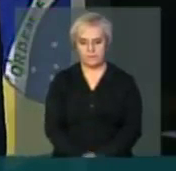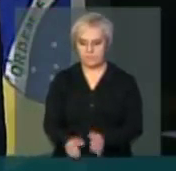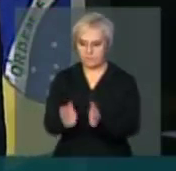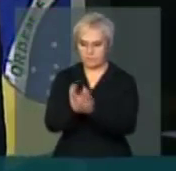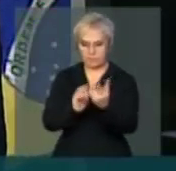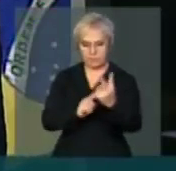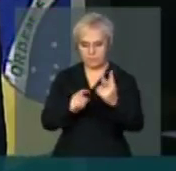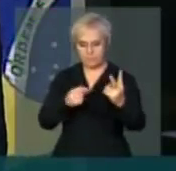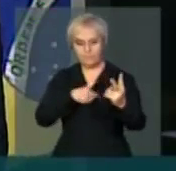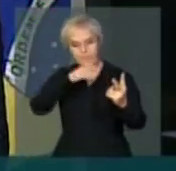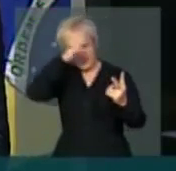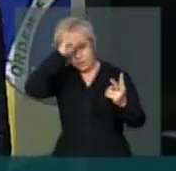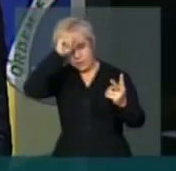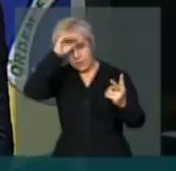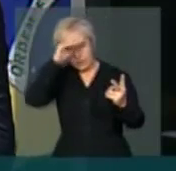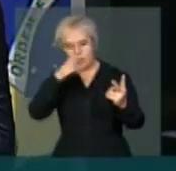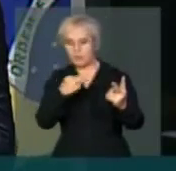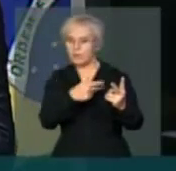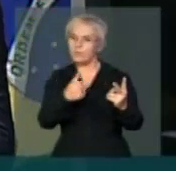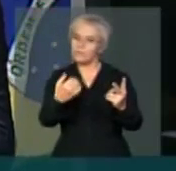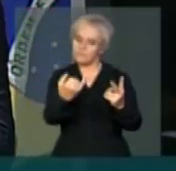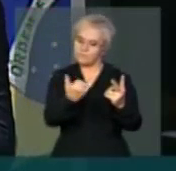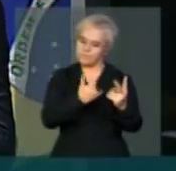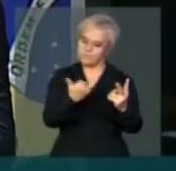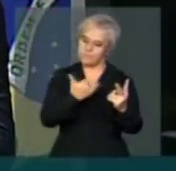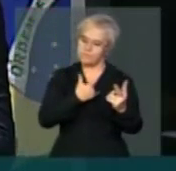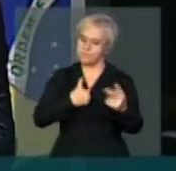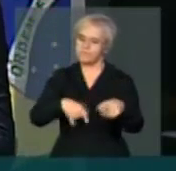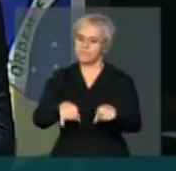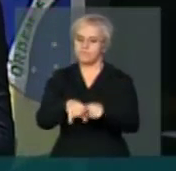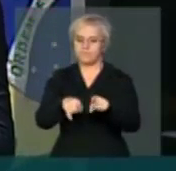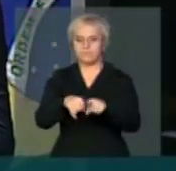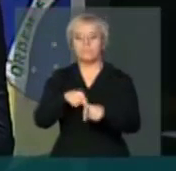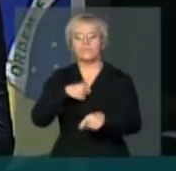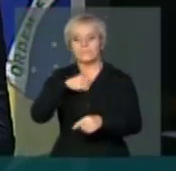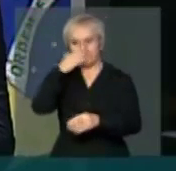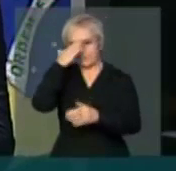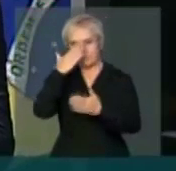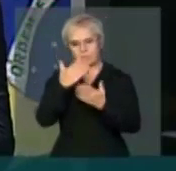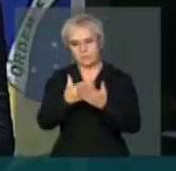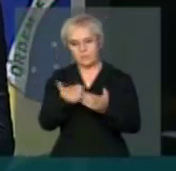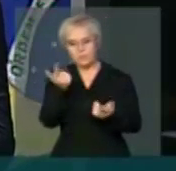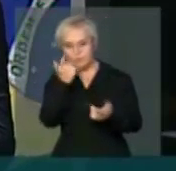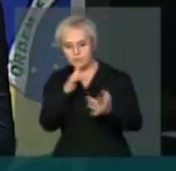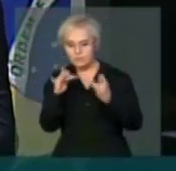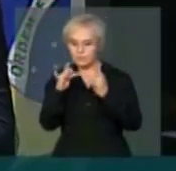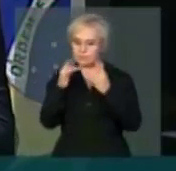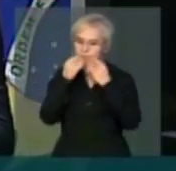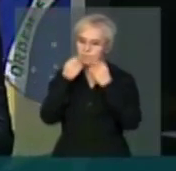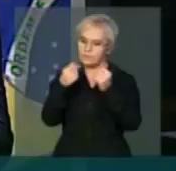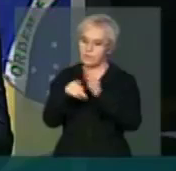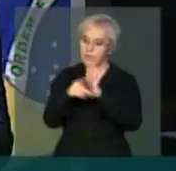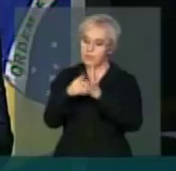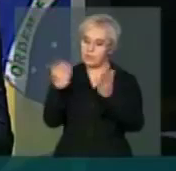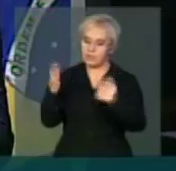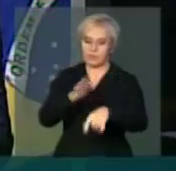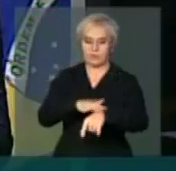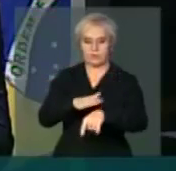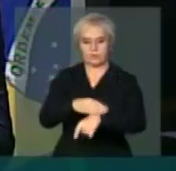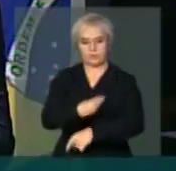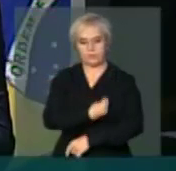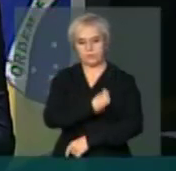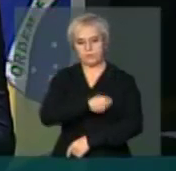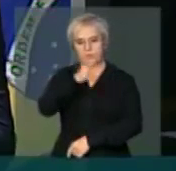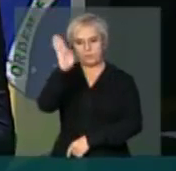carrego lições definitivas, que estão atualíssimas e tenho certeza cabem bem neste momento difícil da vida nacional.